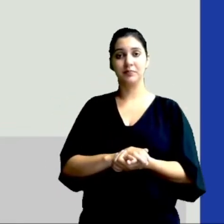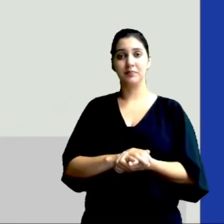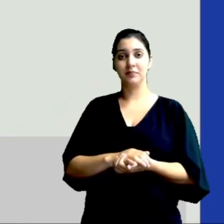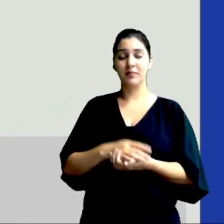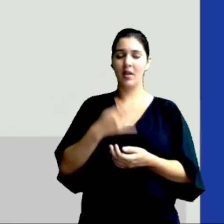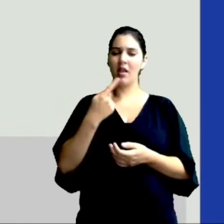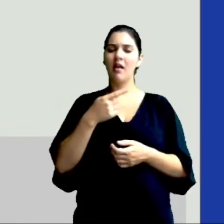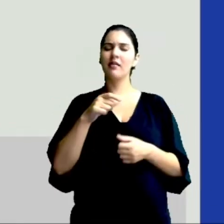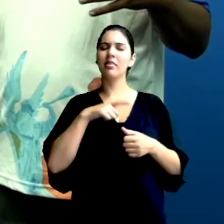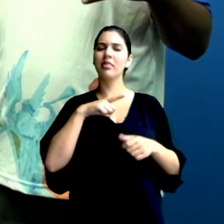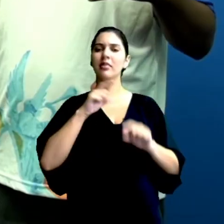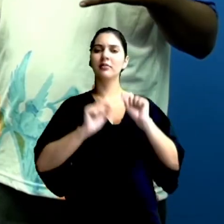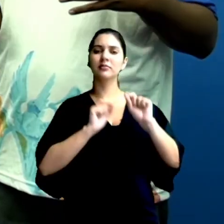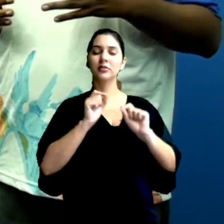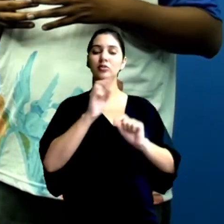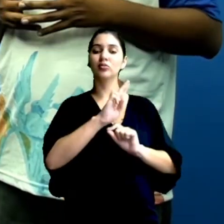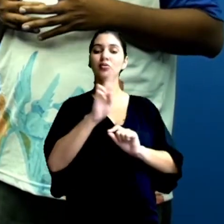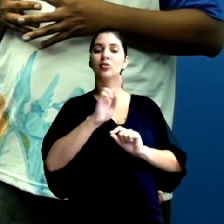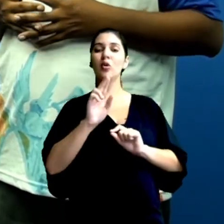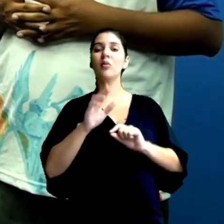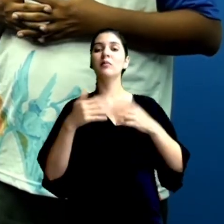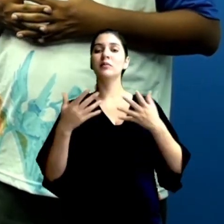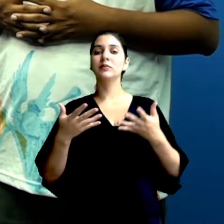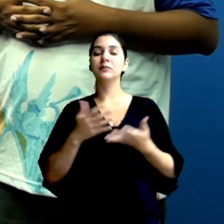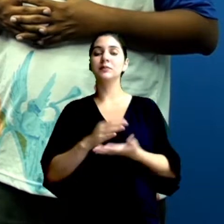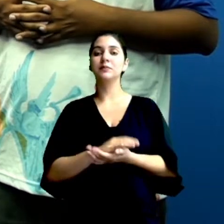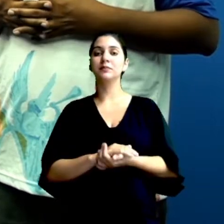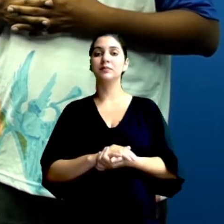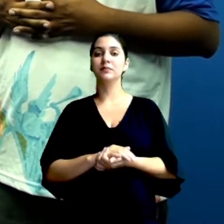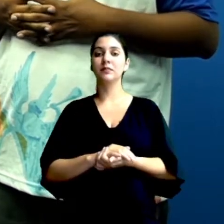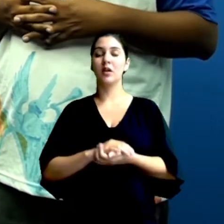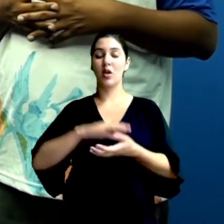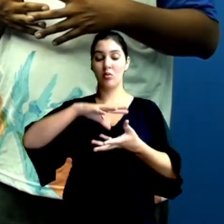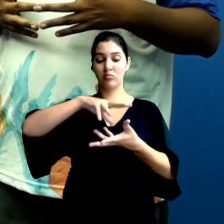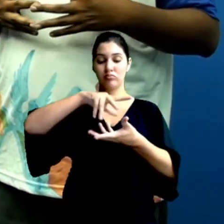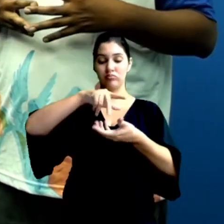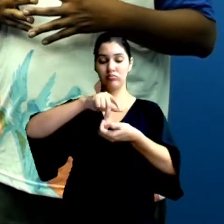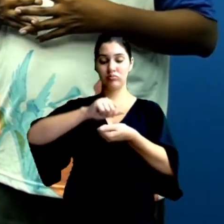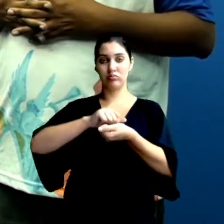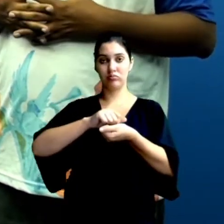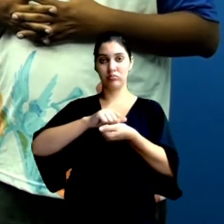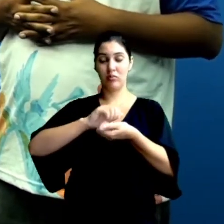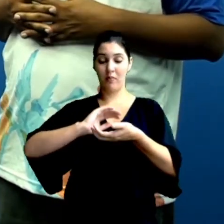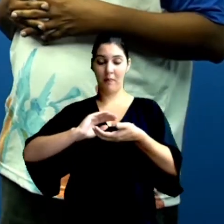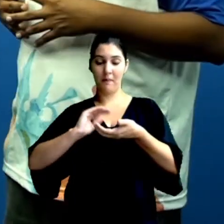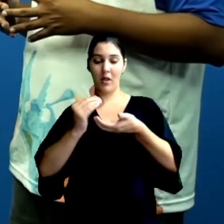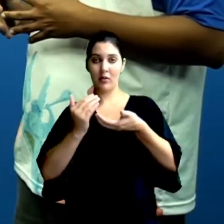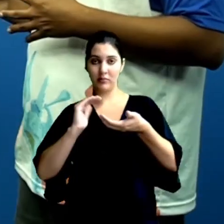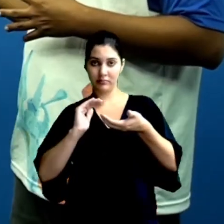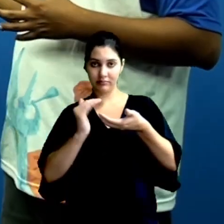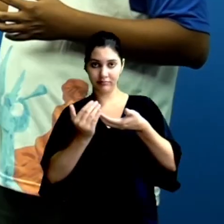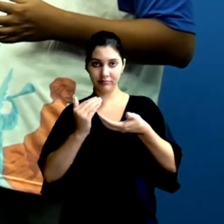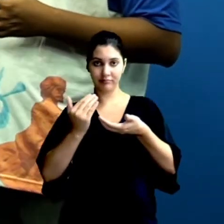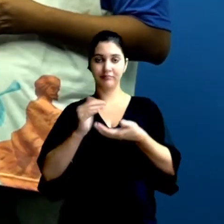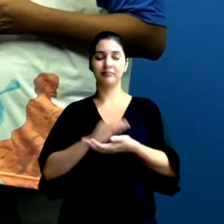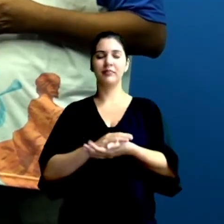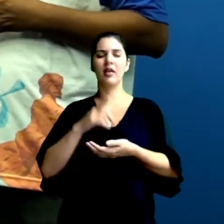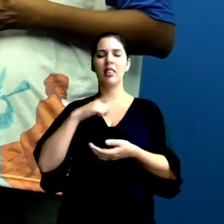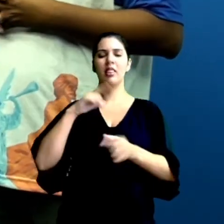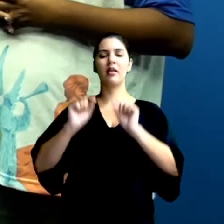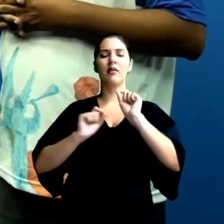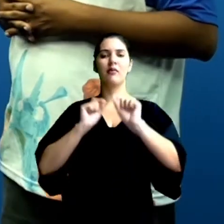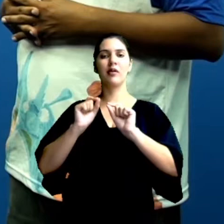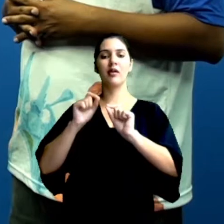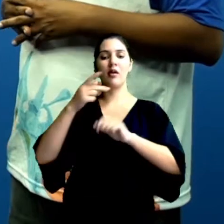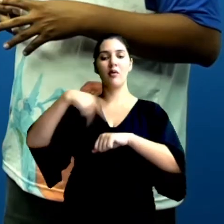ela foi chamada de Oriente Médio. Então, corresponde a